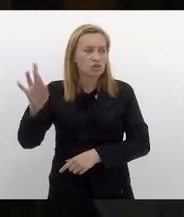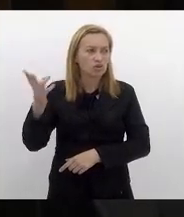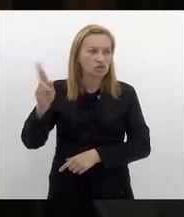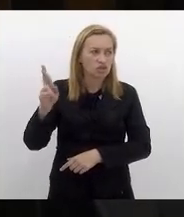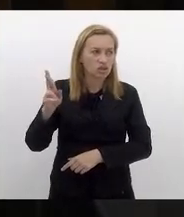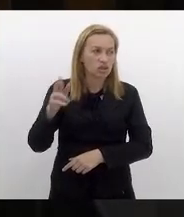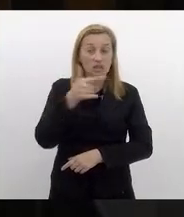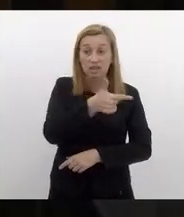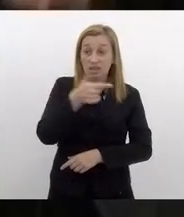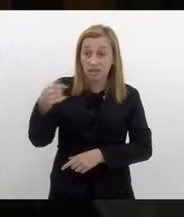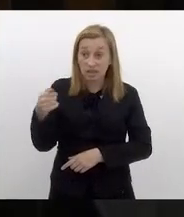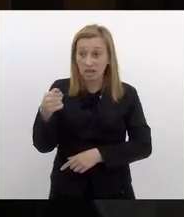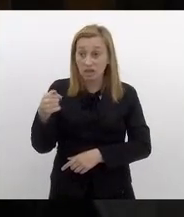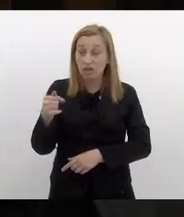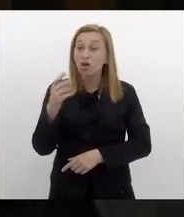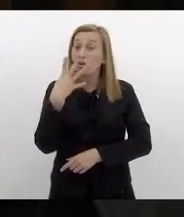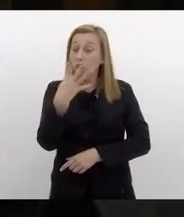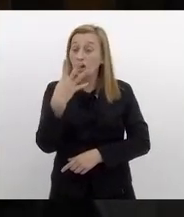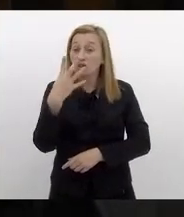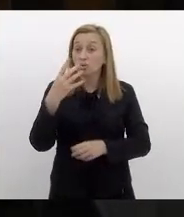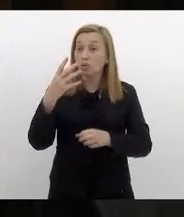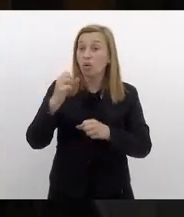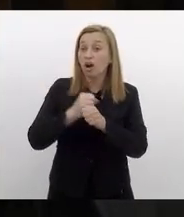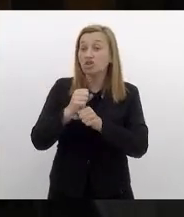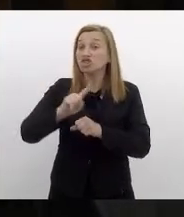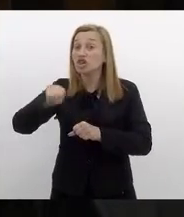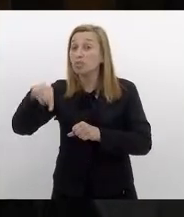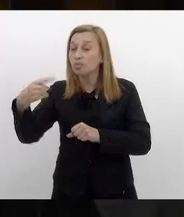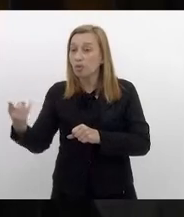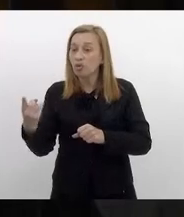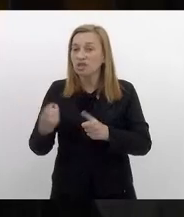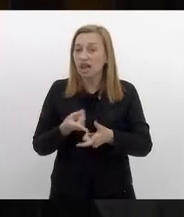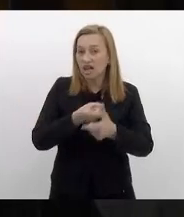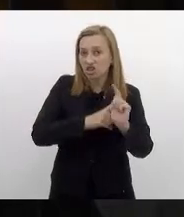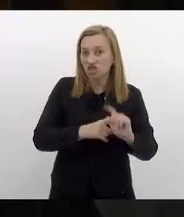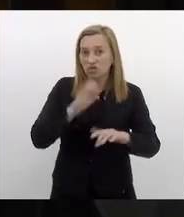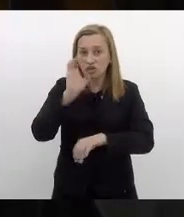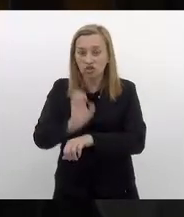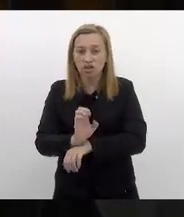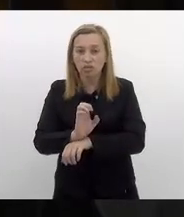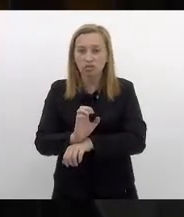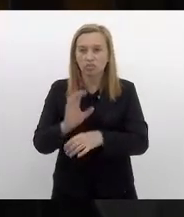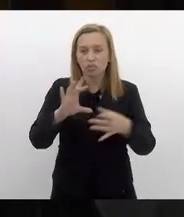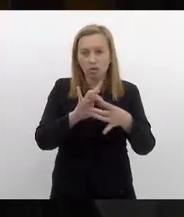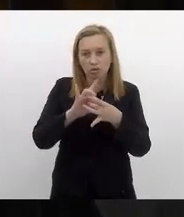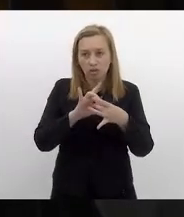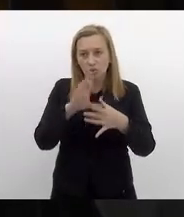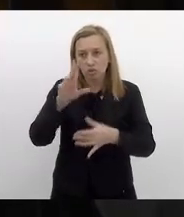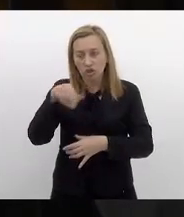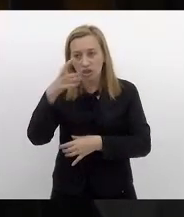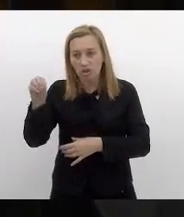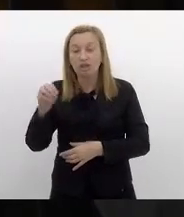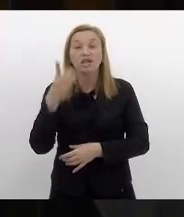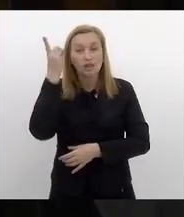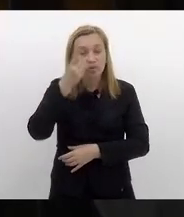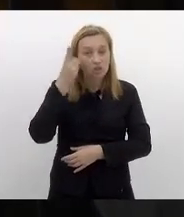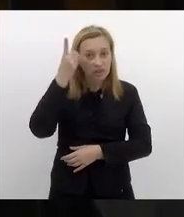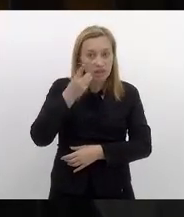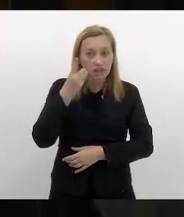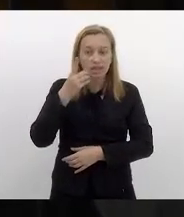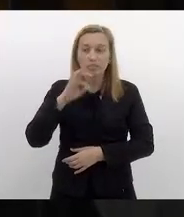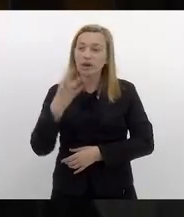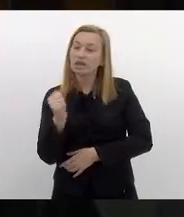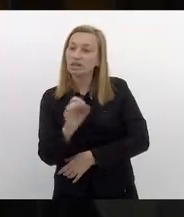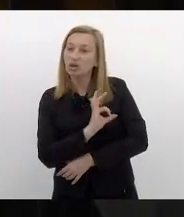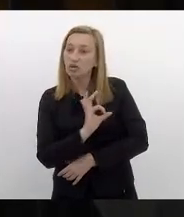Em 2017, 4 anos depois, a dívida do Estado com a União, deputada Marta Rocha, falávamos sobre isso agora há